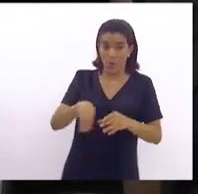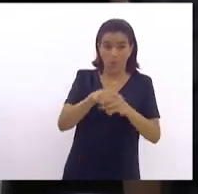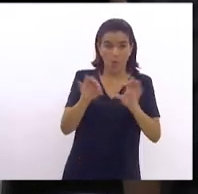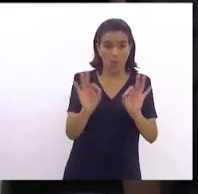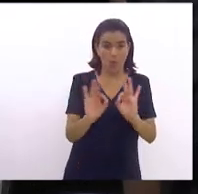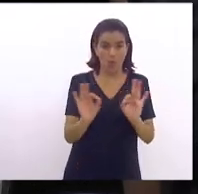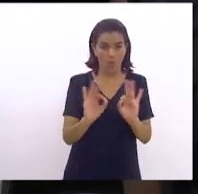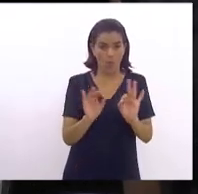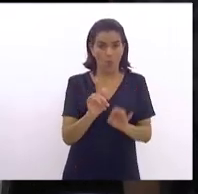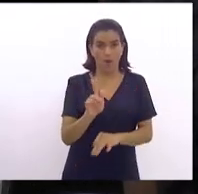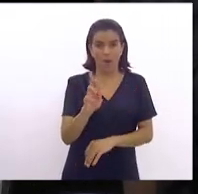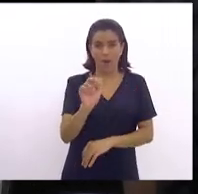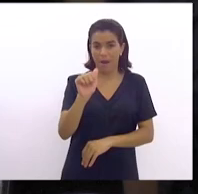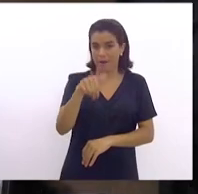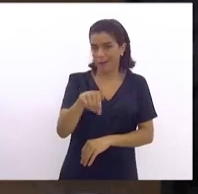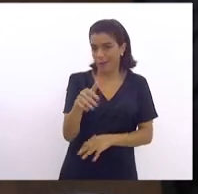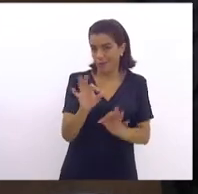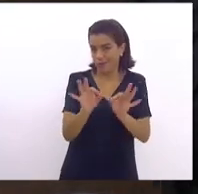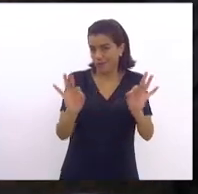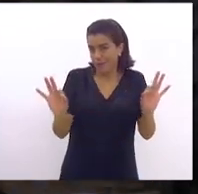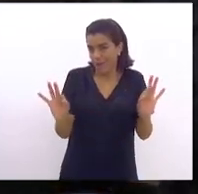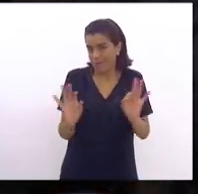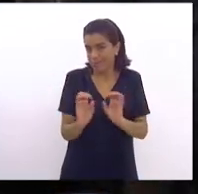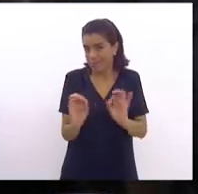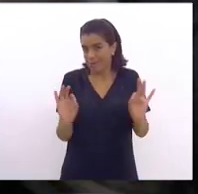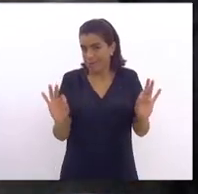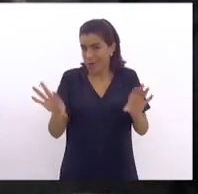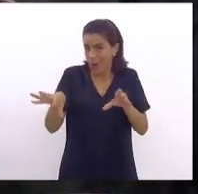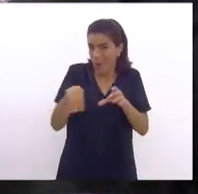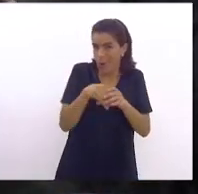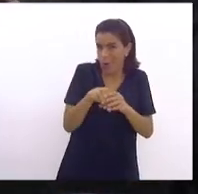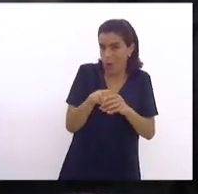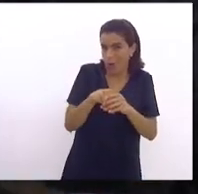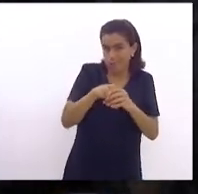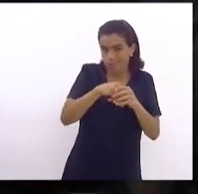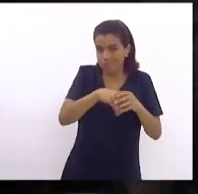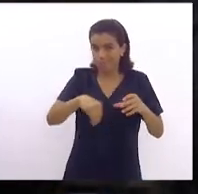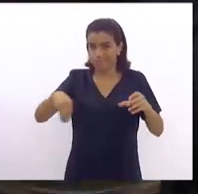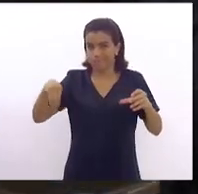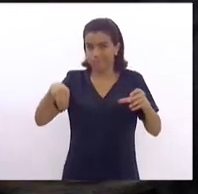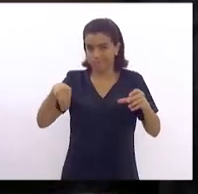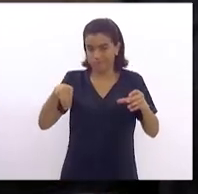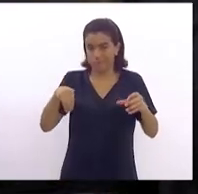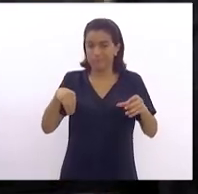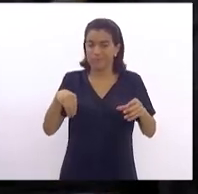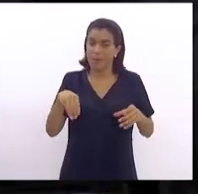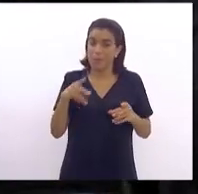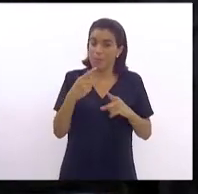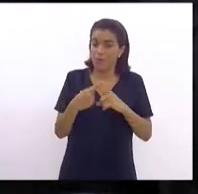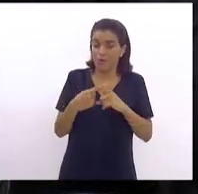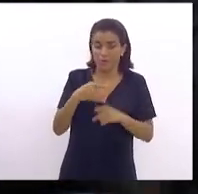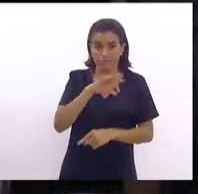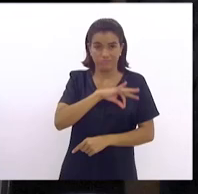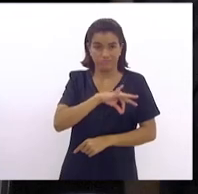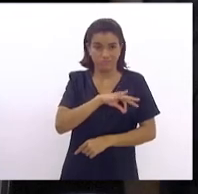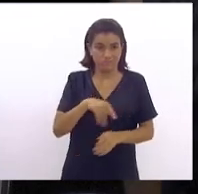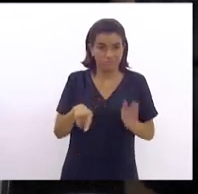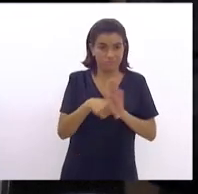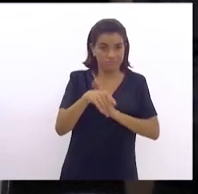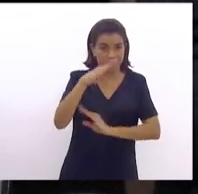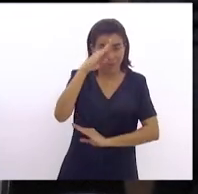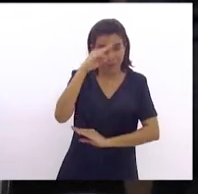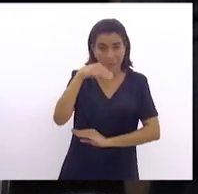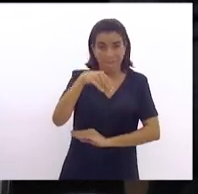está lá relacionada como não incorporável, não é, ao soldo dos militares, e quando eles